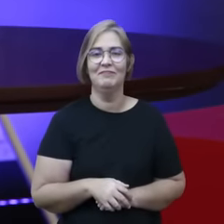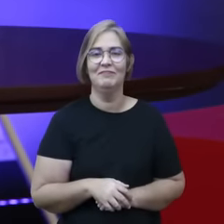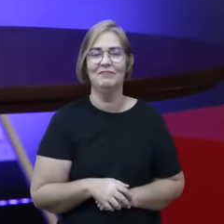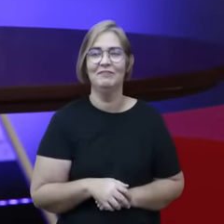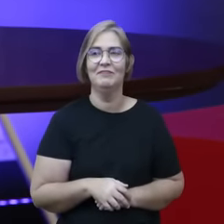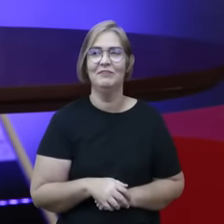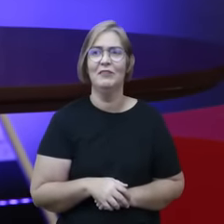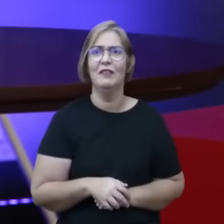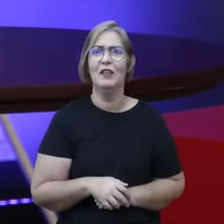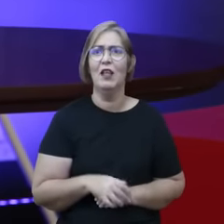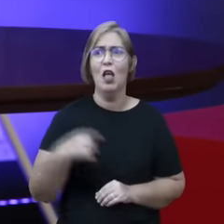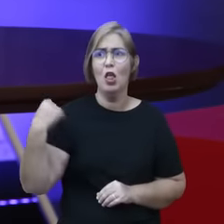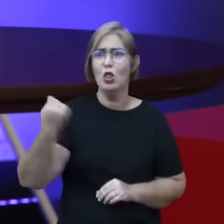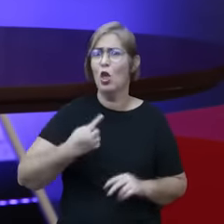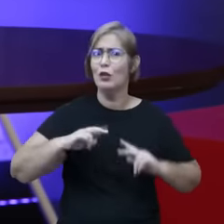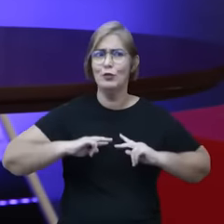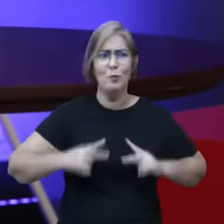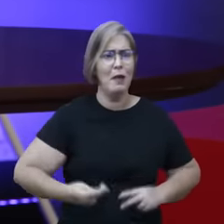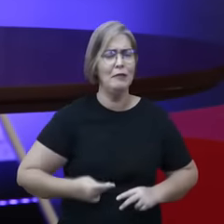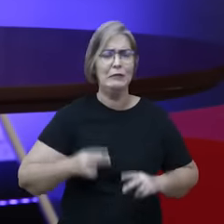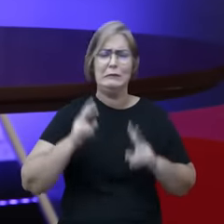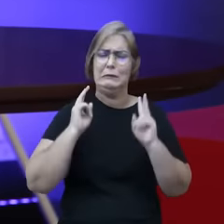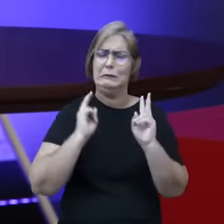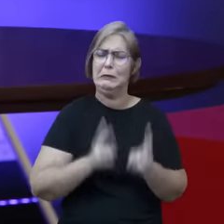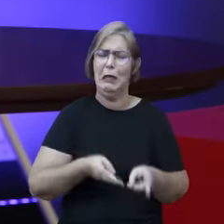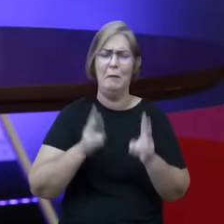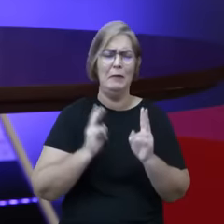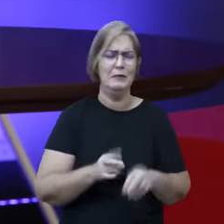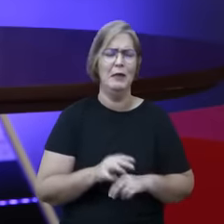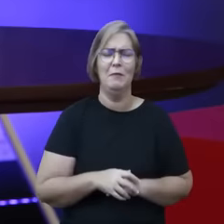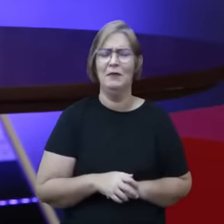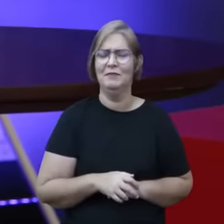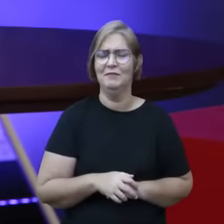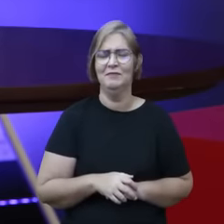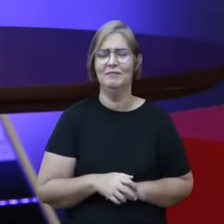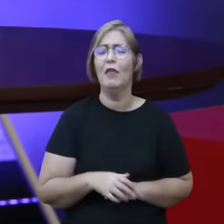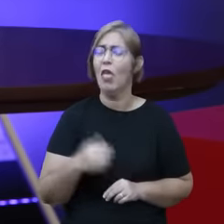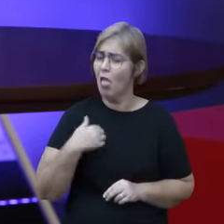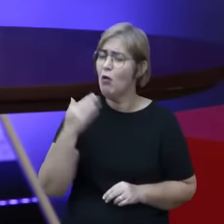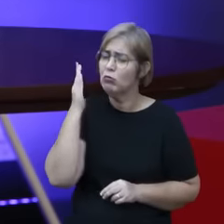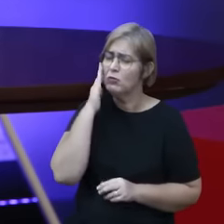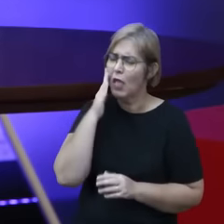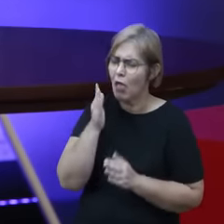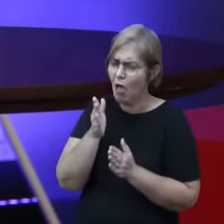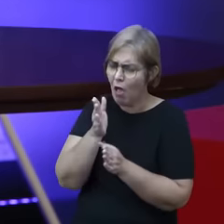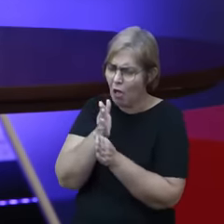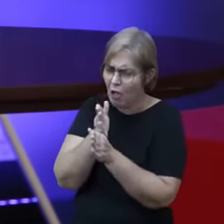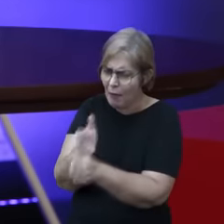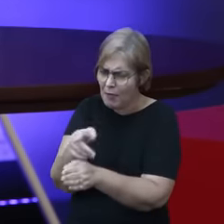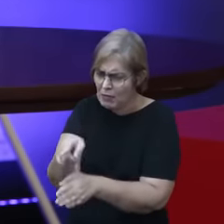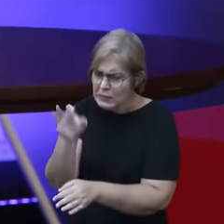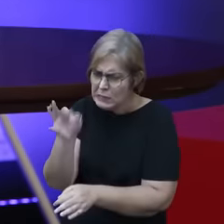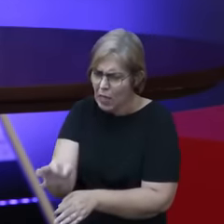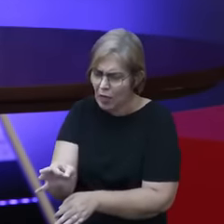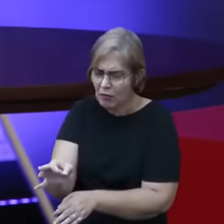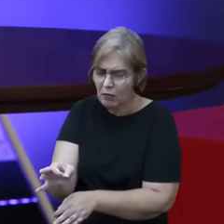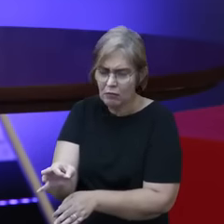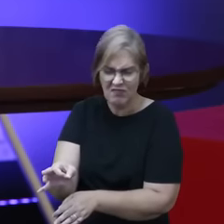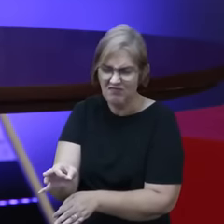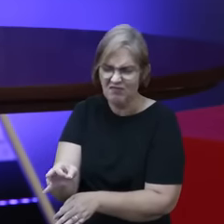se realiza em nós, gente? Um monte de vezes. Eu sei exatamente o que eu tenho que fazer. E, no entanto, eu vou lá e erro